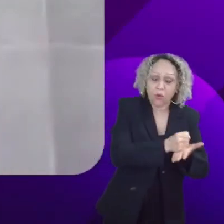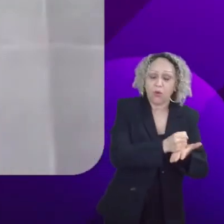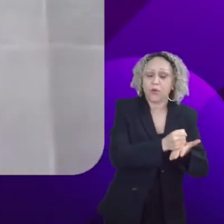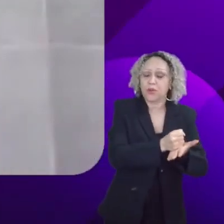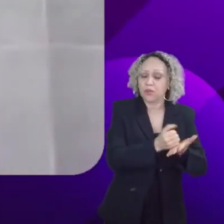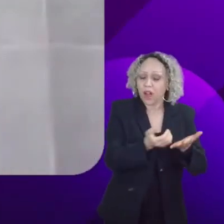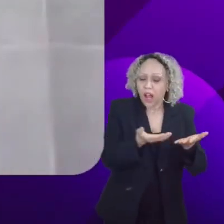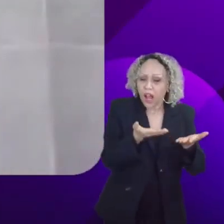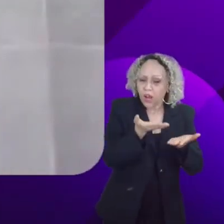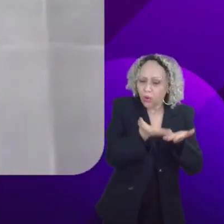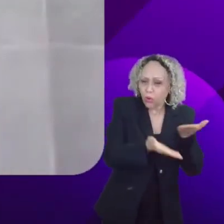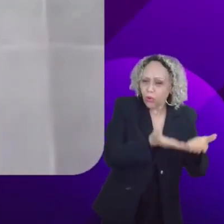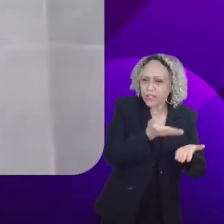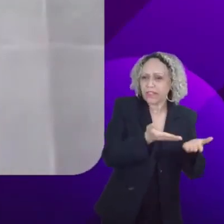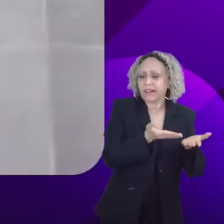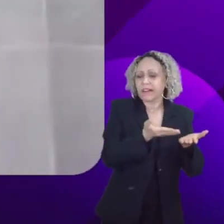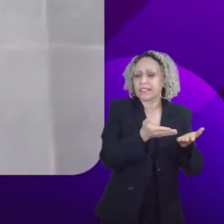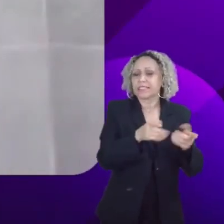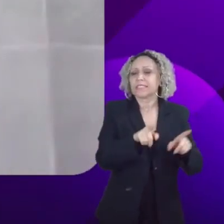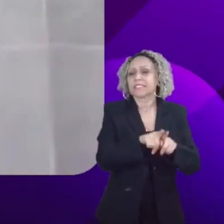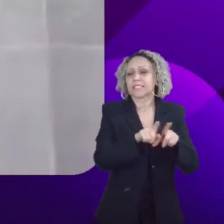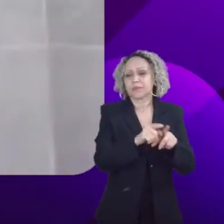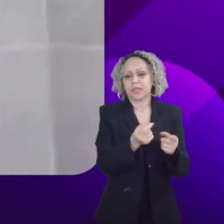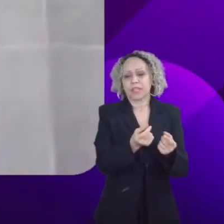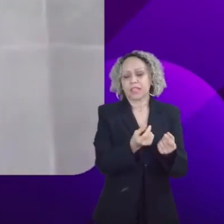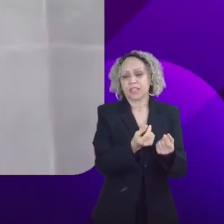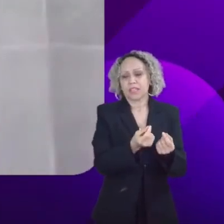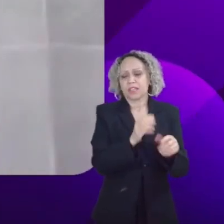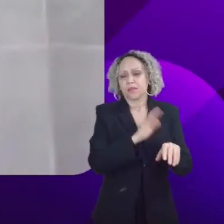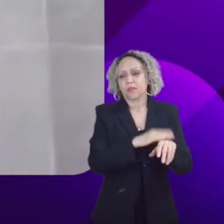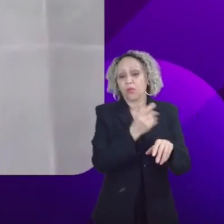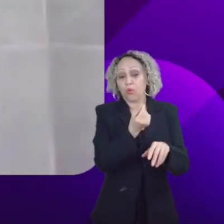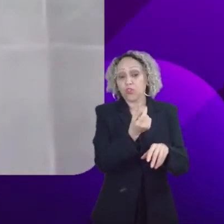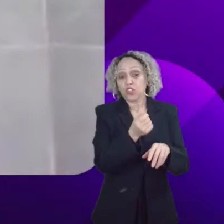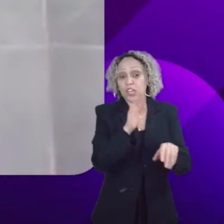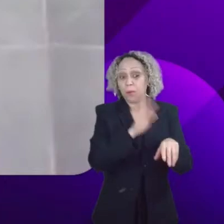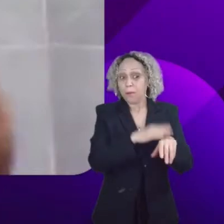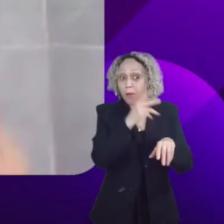financeira. Então, a independência financeira, no caso das